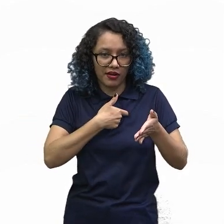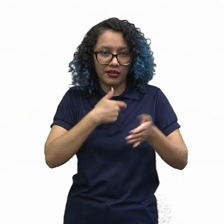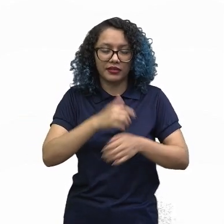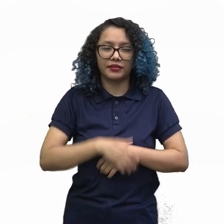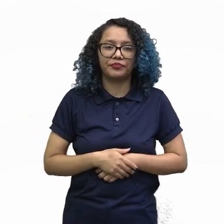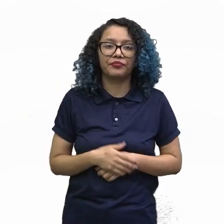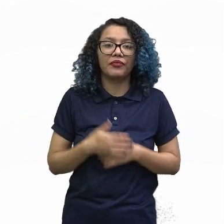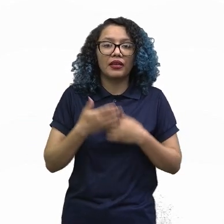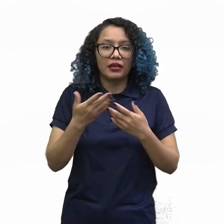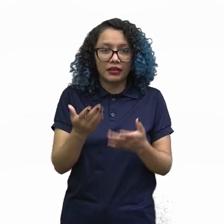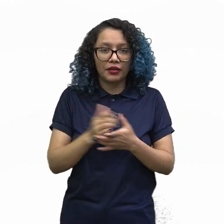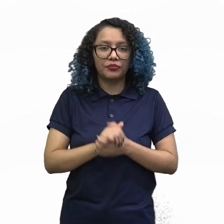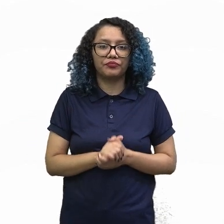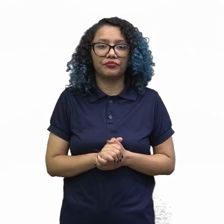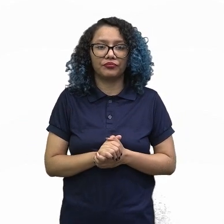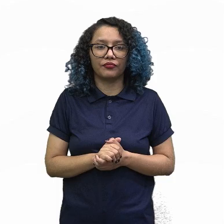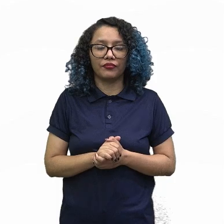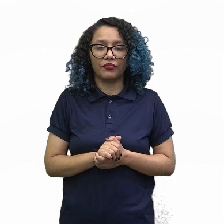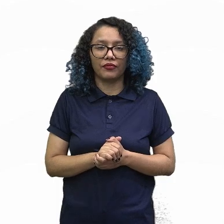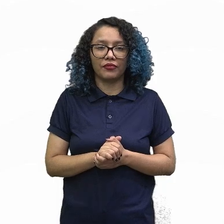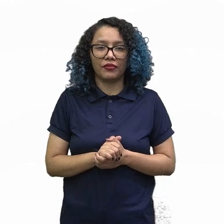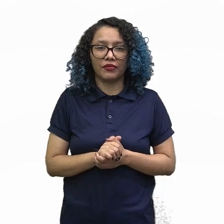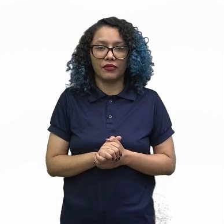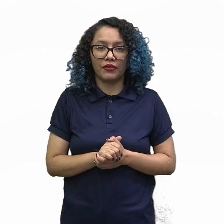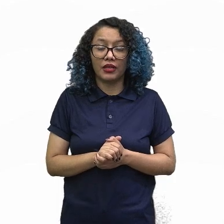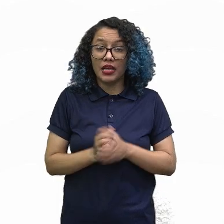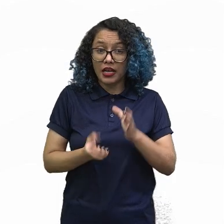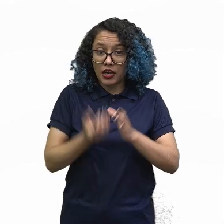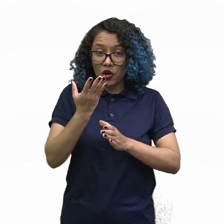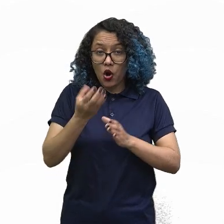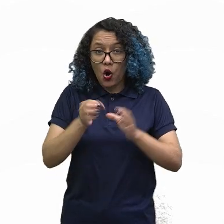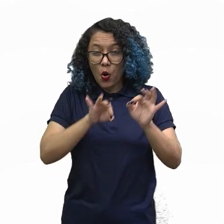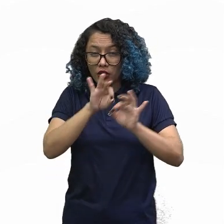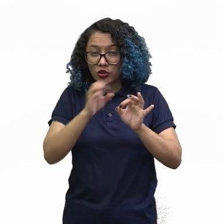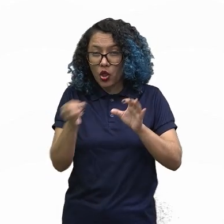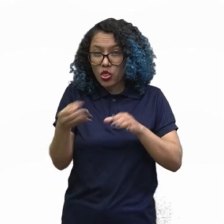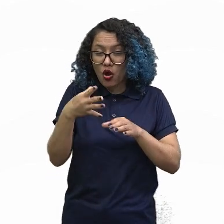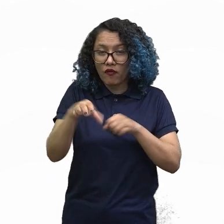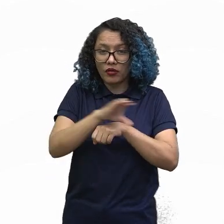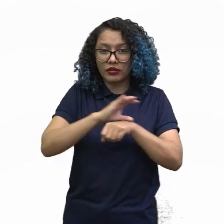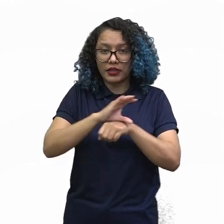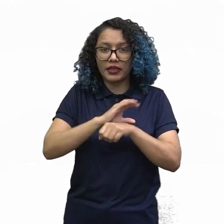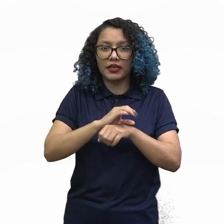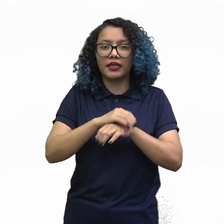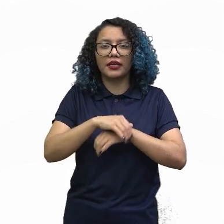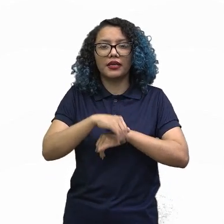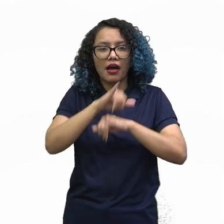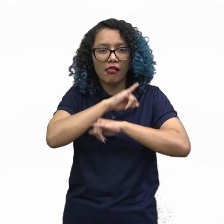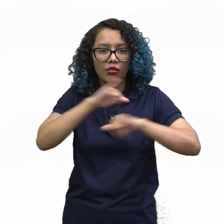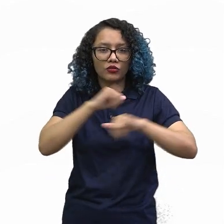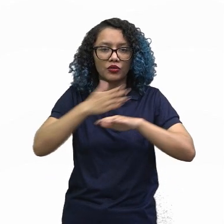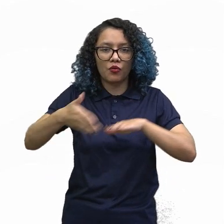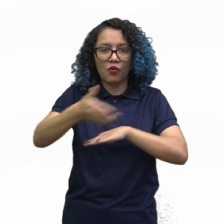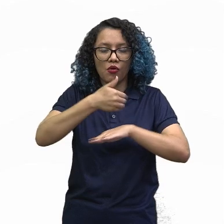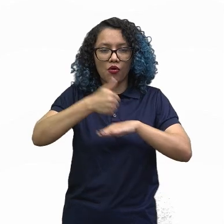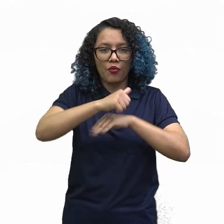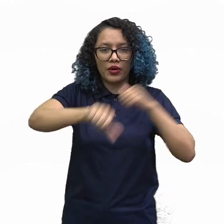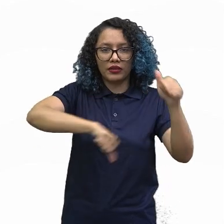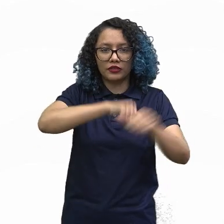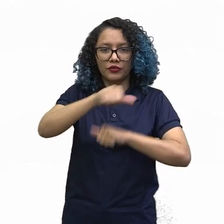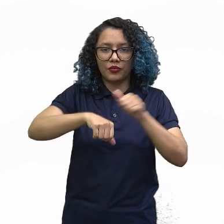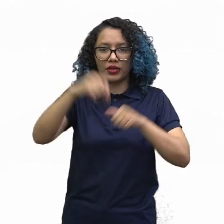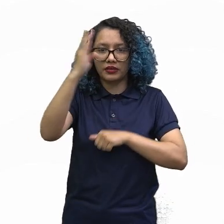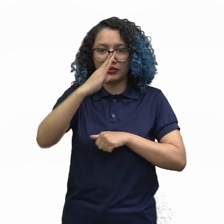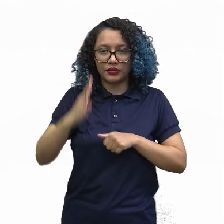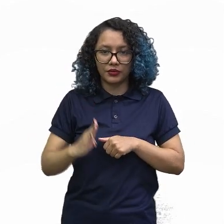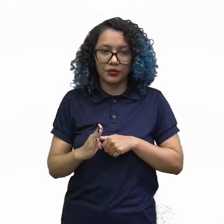ele outorgou uma nova Constituição e anunciou o golpe que transformaria o Brasil em uma ditadura